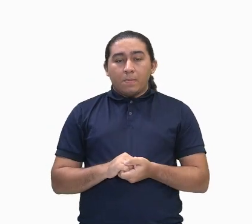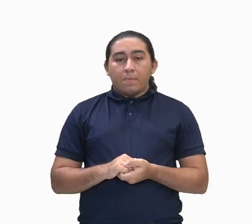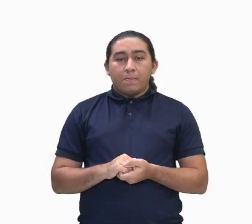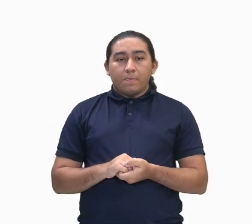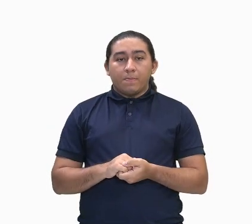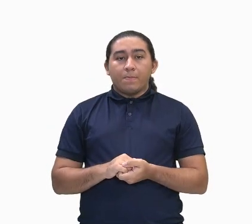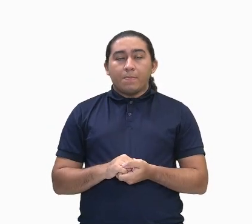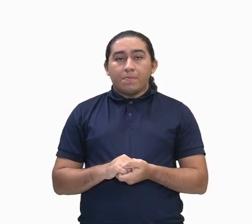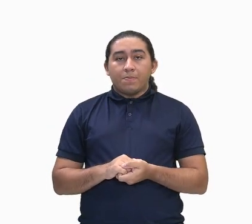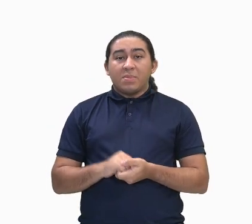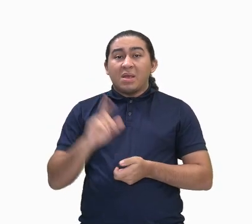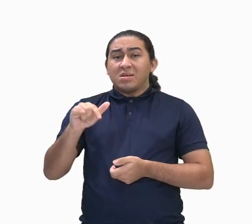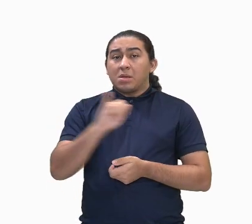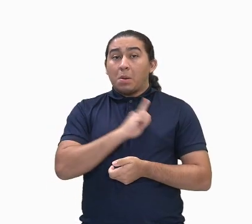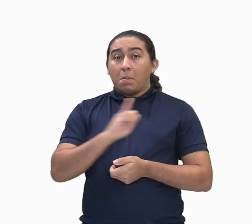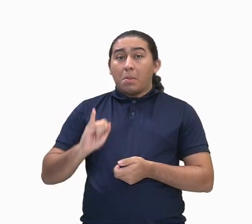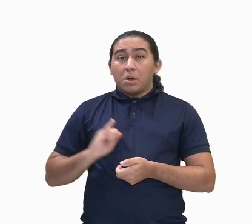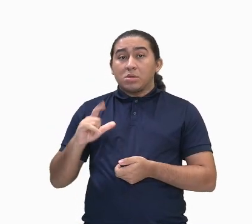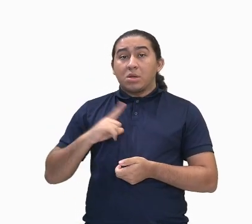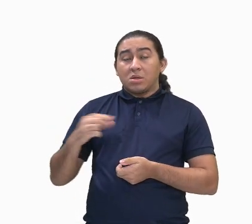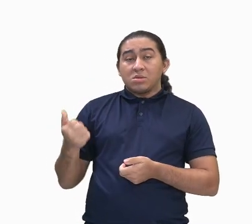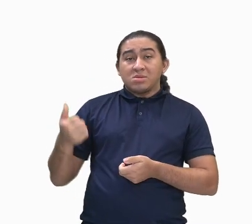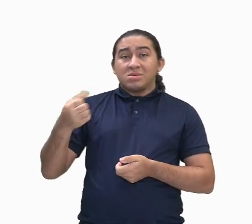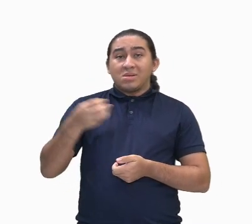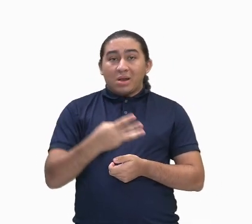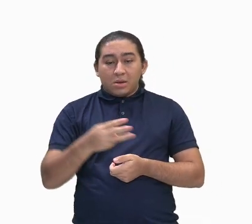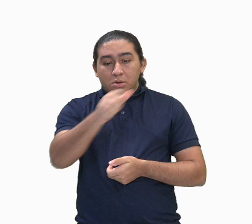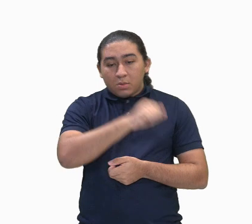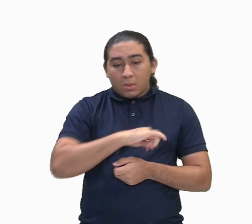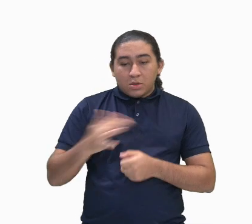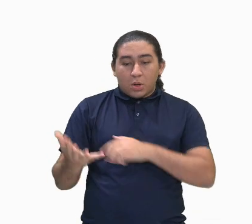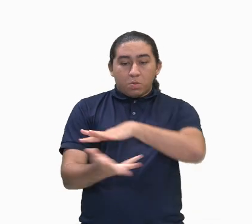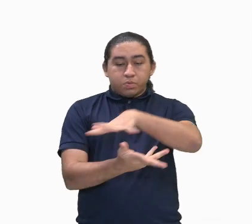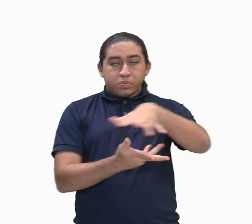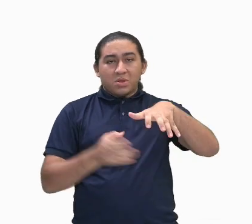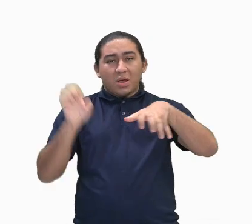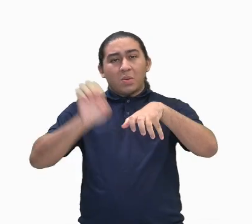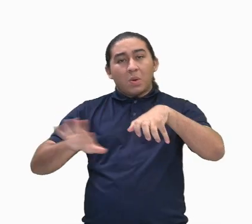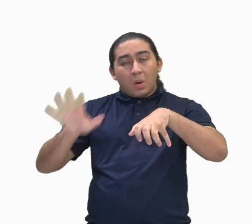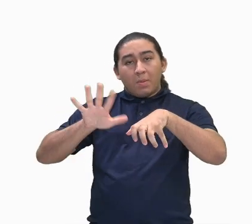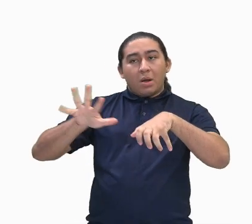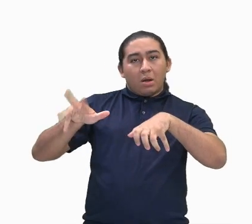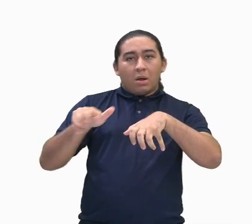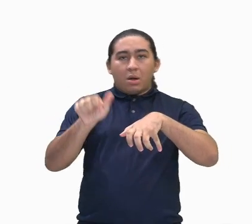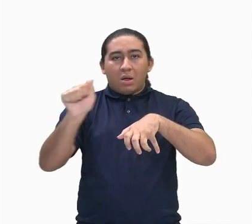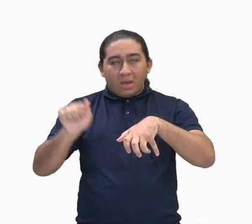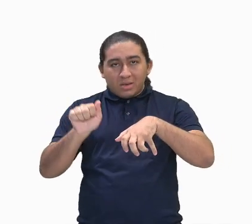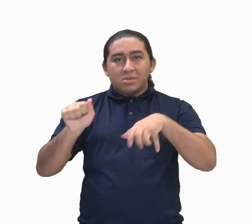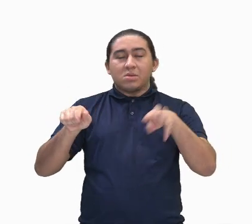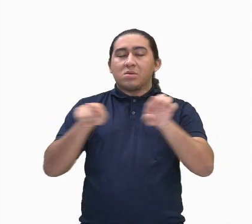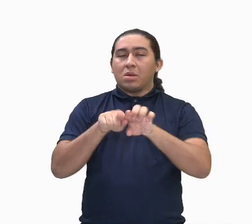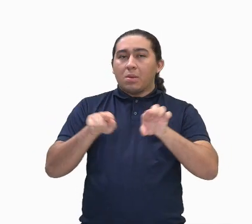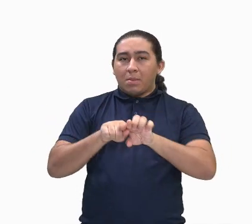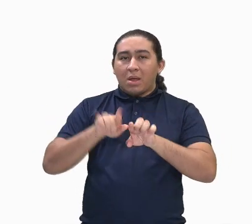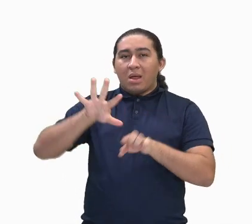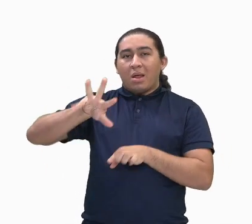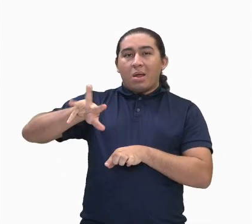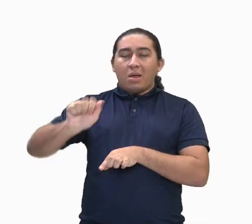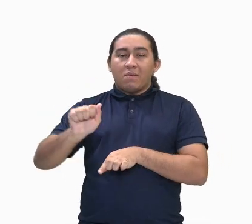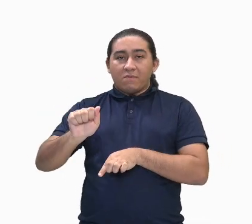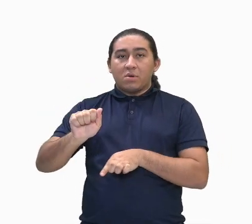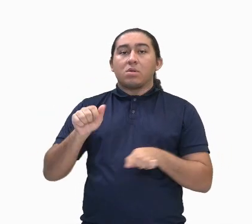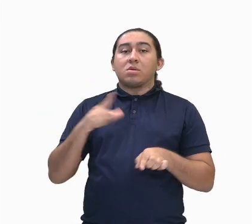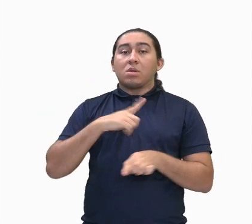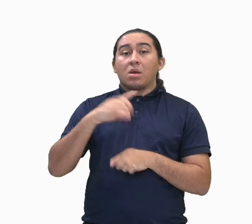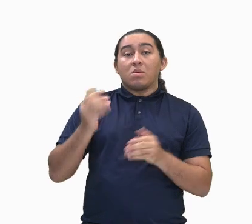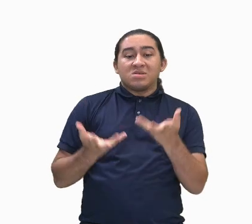que chegou a atingir 3 continentes, se estender por 3 continentes, Europa, Ásia e África, vai passar por um momento de desequilíbrio,